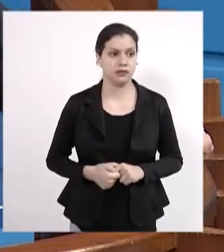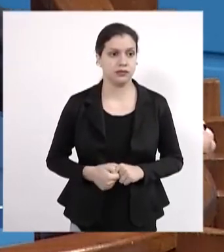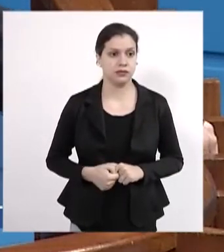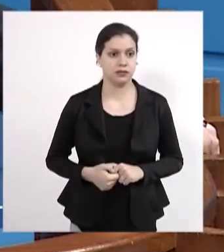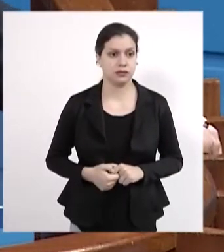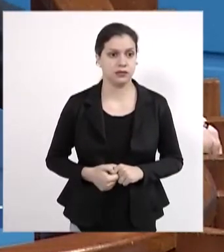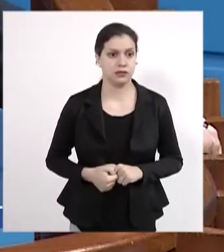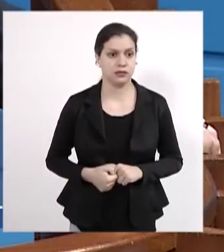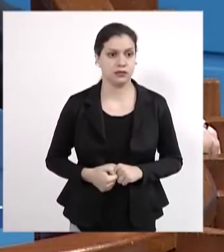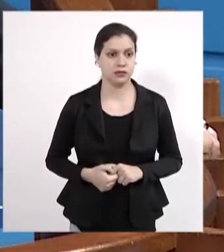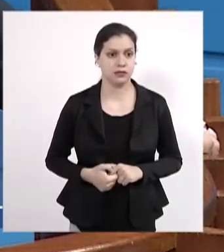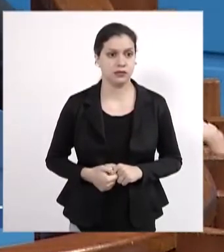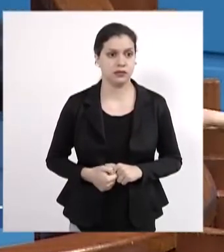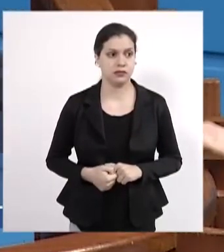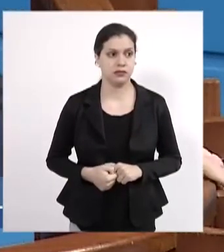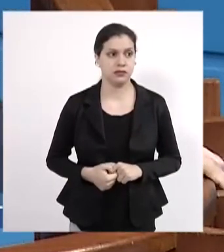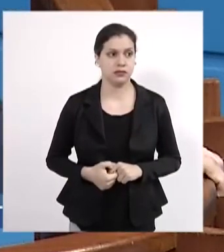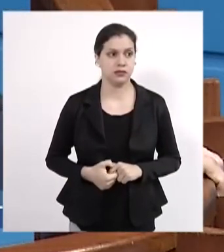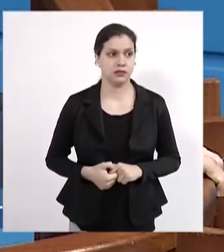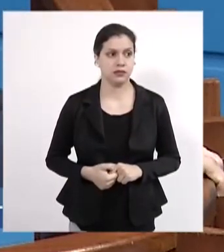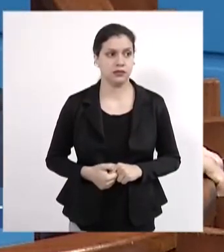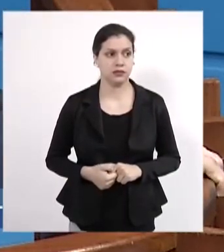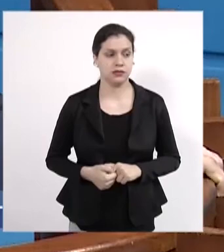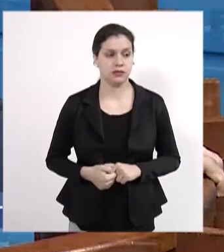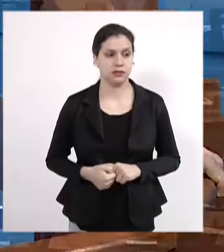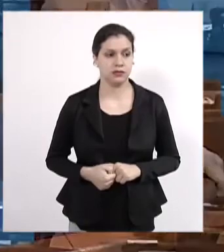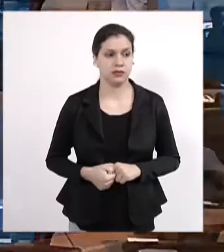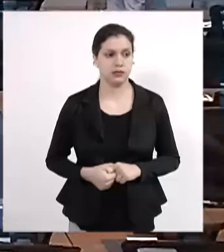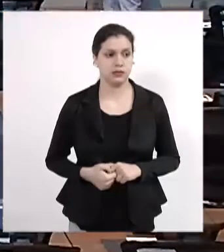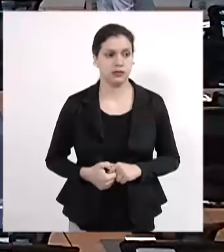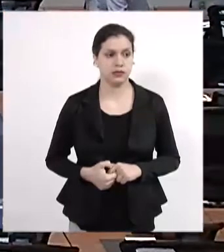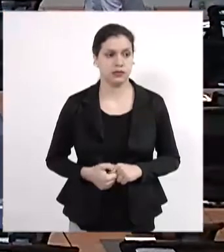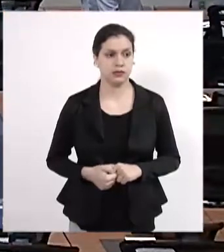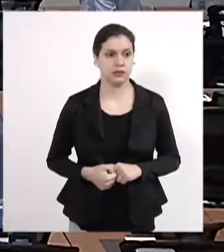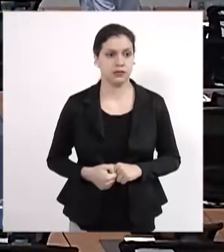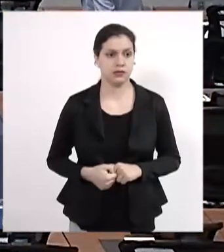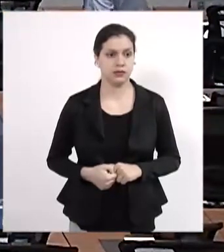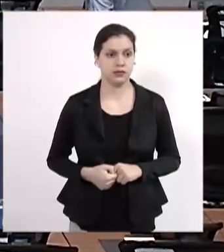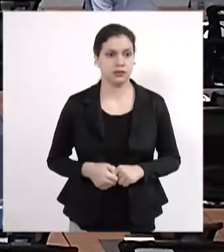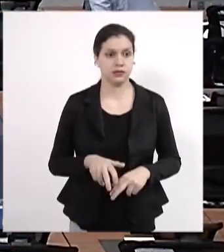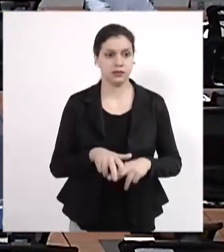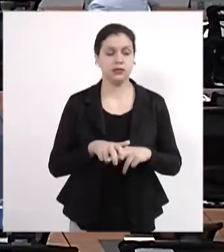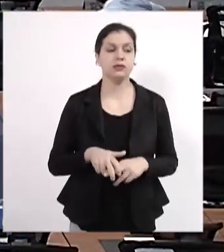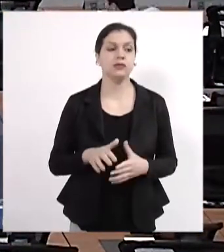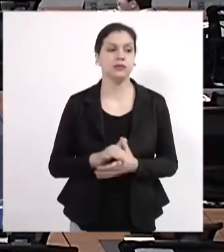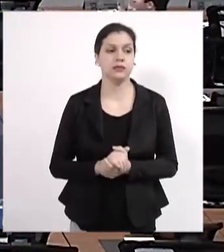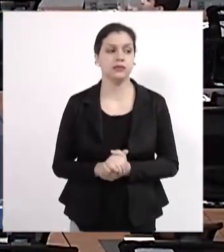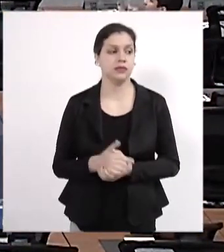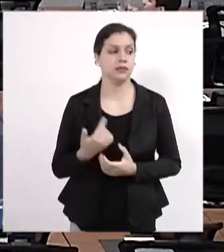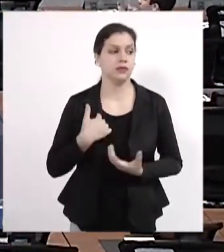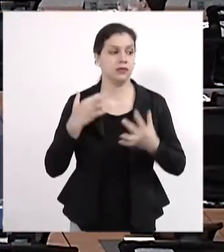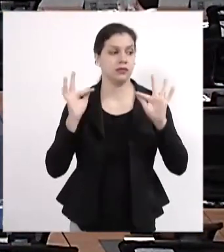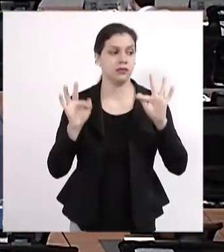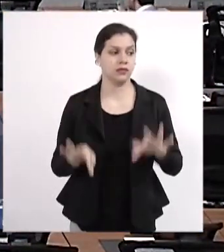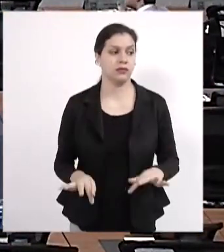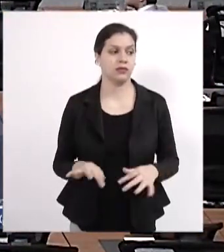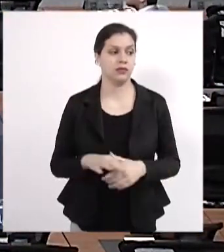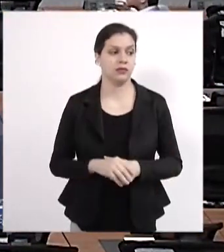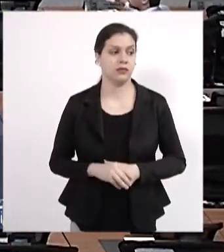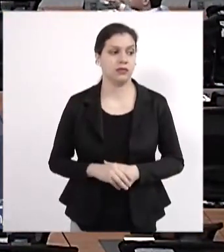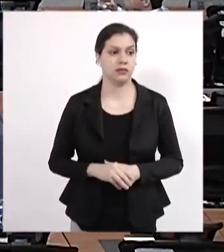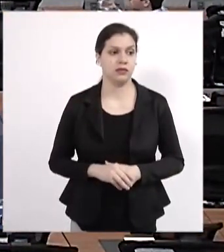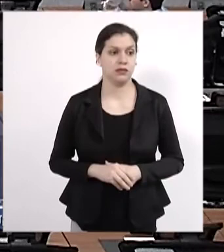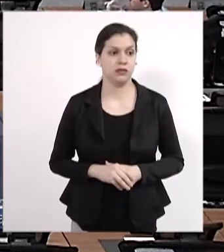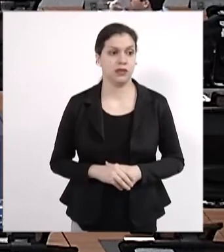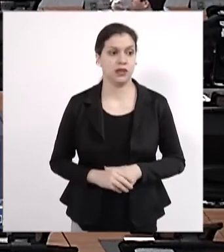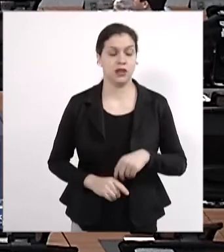Tem 2 minutos, senhor presidente? Não, senhor. Não? 11 horas e 1 minuto. Ah, é? Então, eu vou encerrar já então